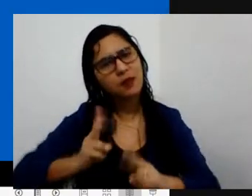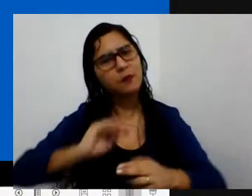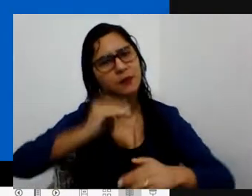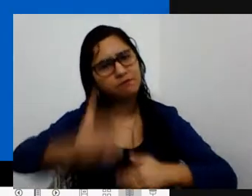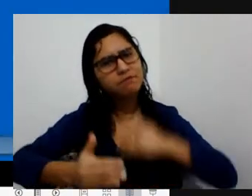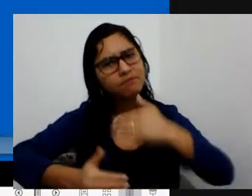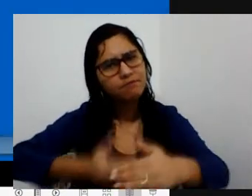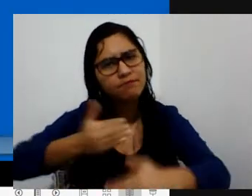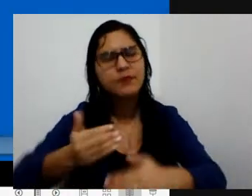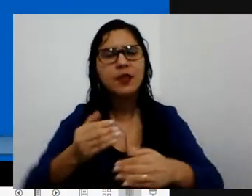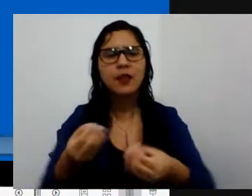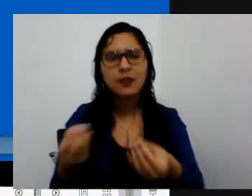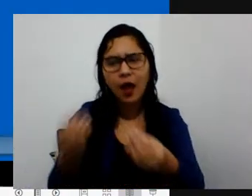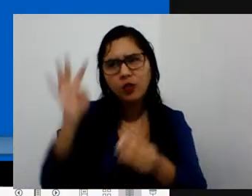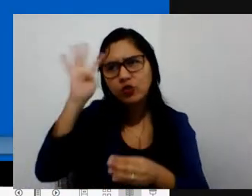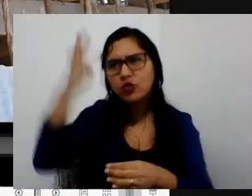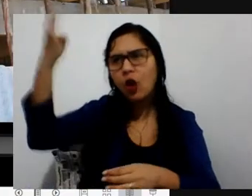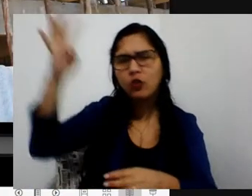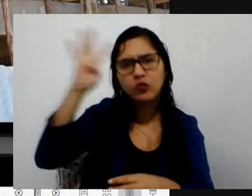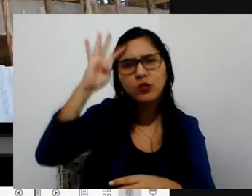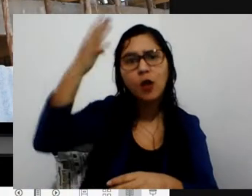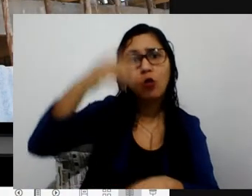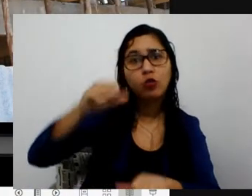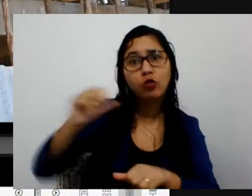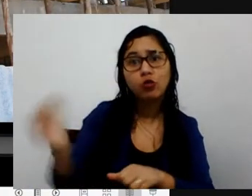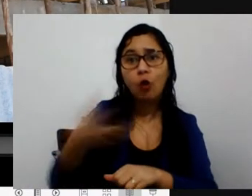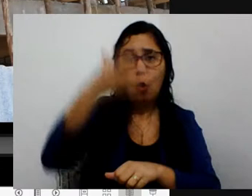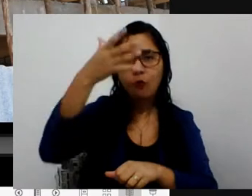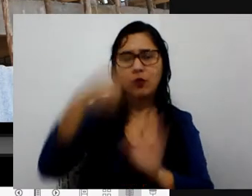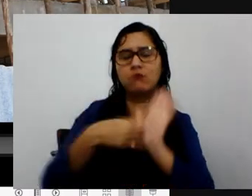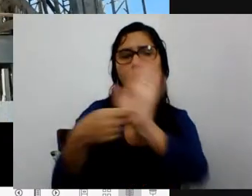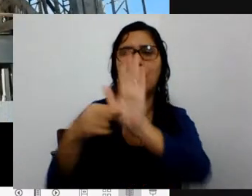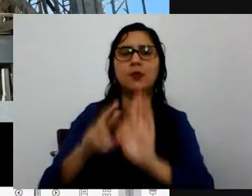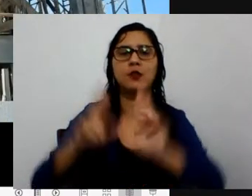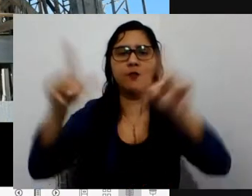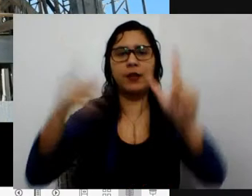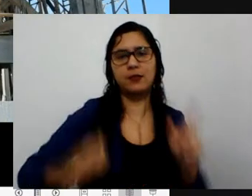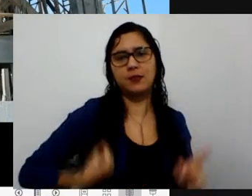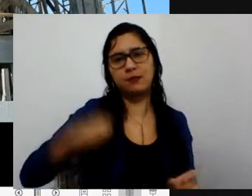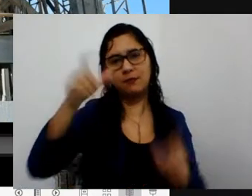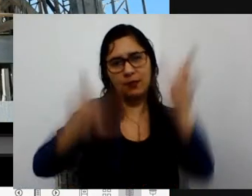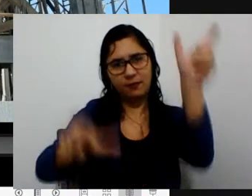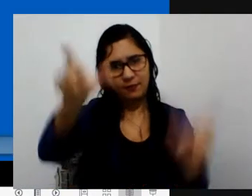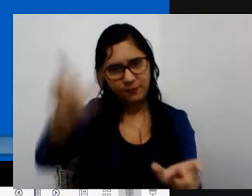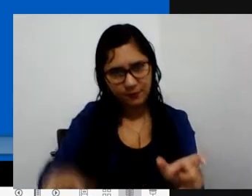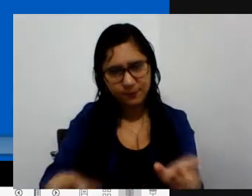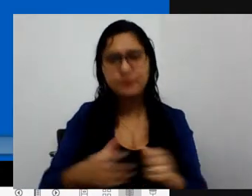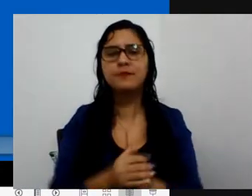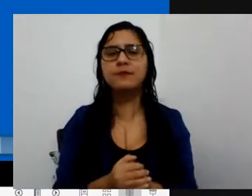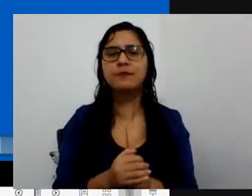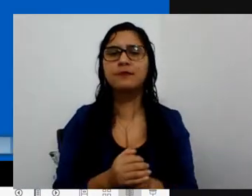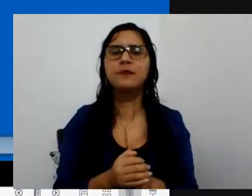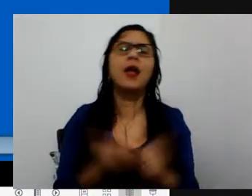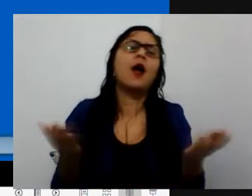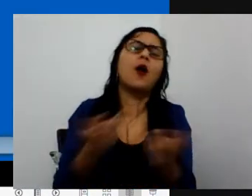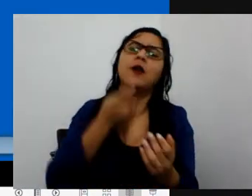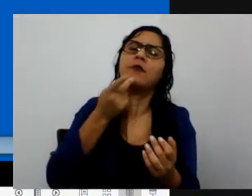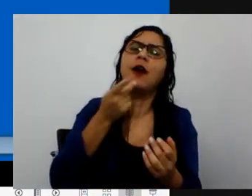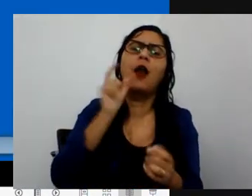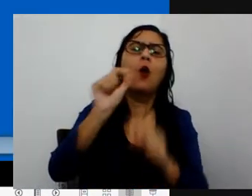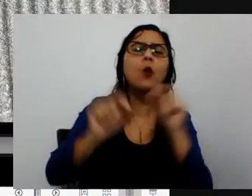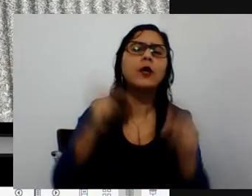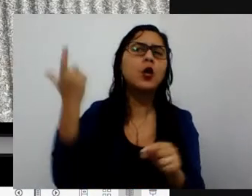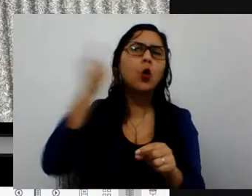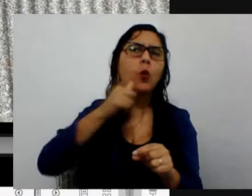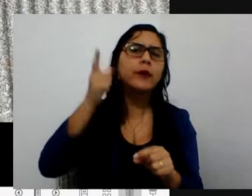soluções criativas que realmente façam a diferença na vida das pessoas. Vamos falar um pouco das conquistas que